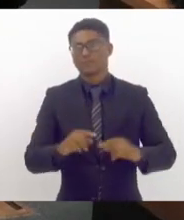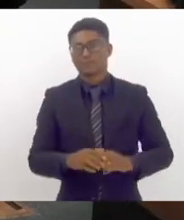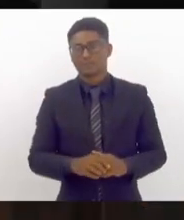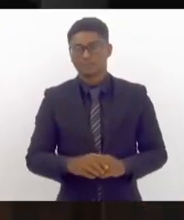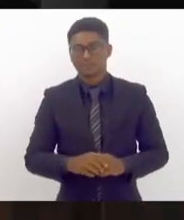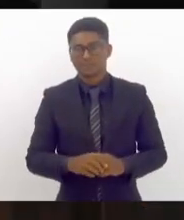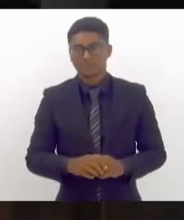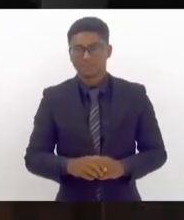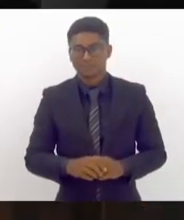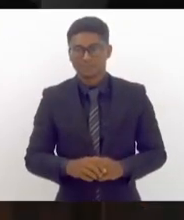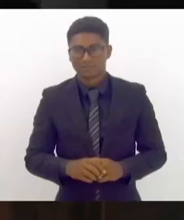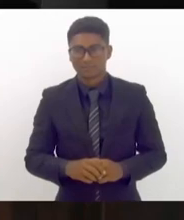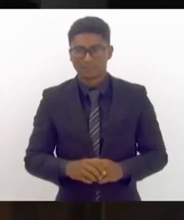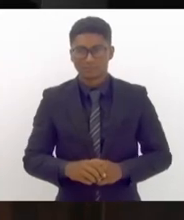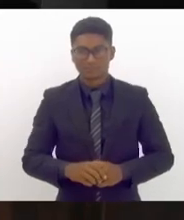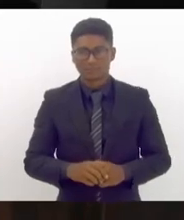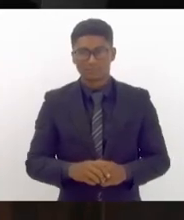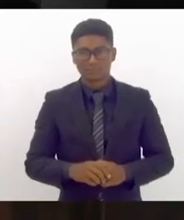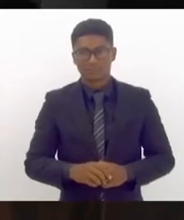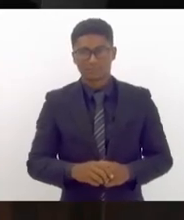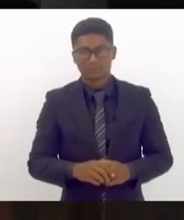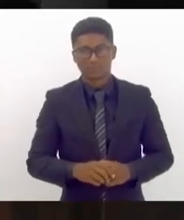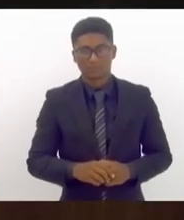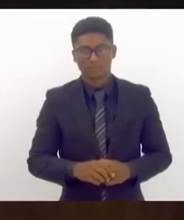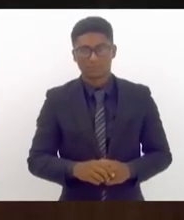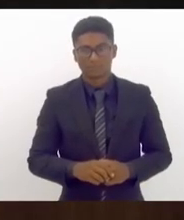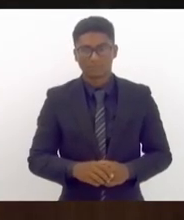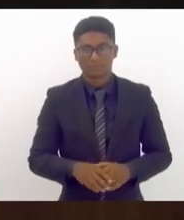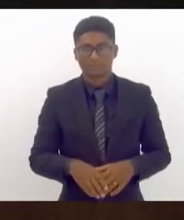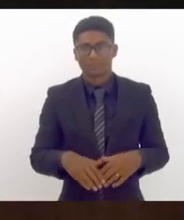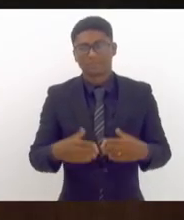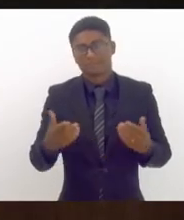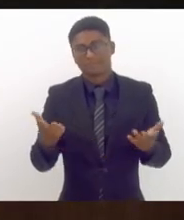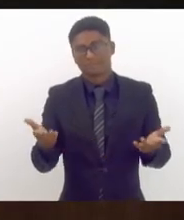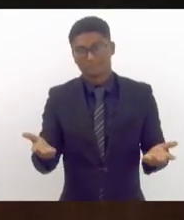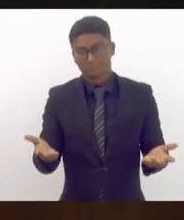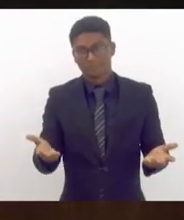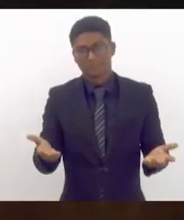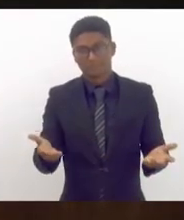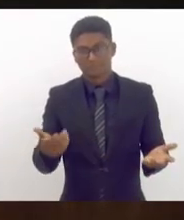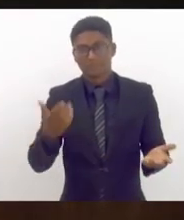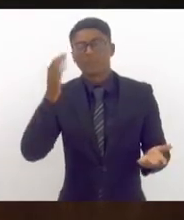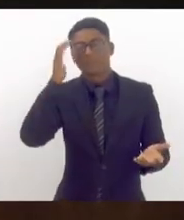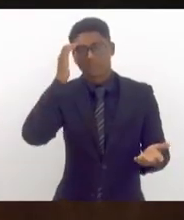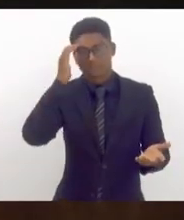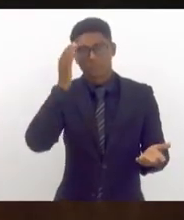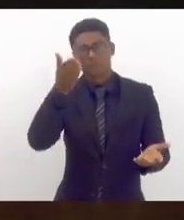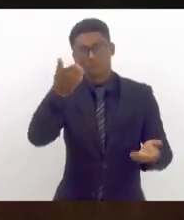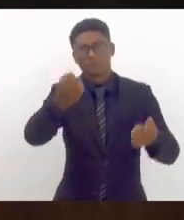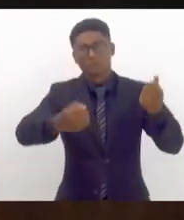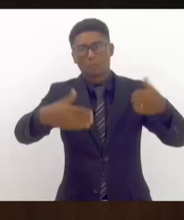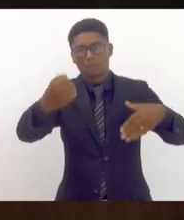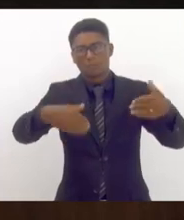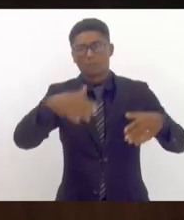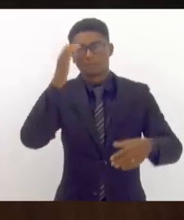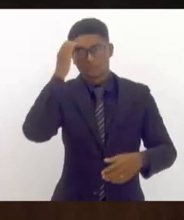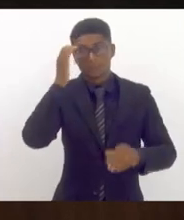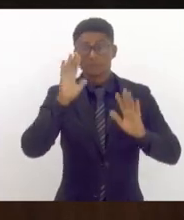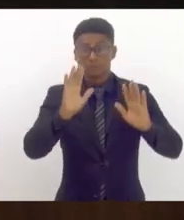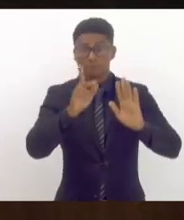atenção. Não é a CCJ, né? Então, você, Luiz. Então, a questão do... Eu estou entendendo o que o senhor está dizendo, mas o projeto em